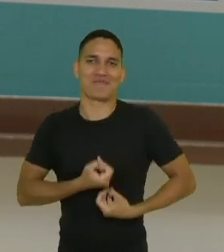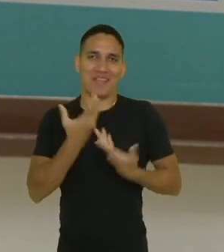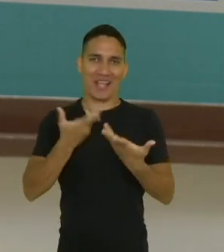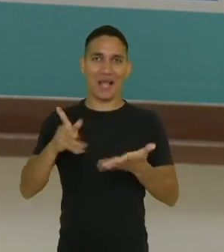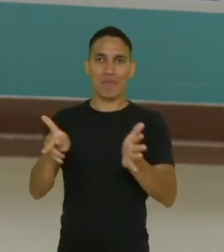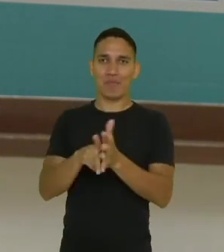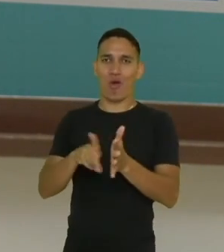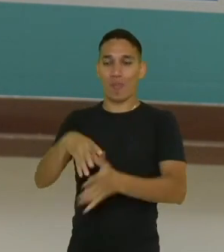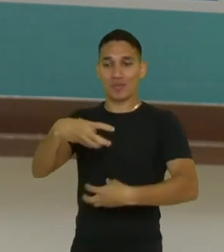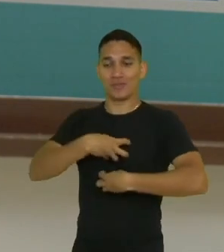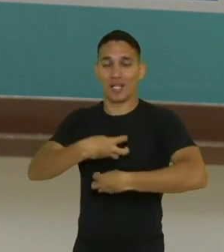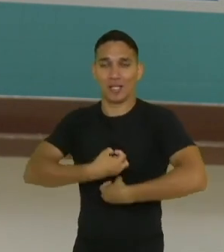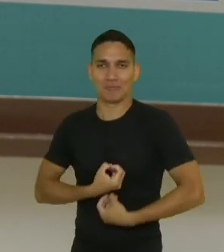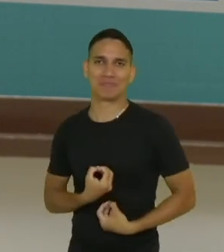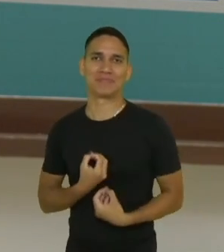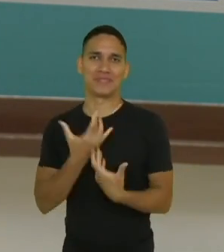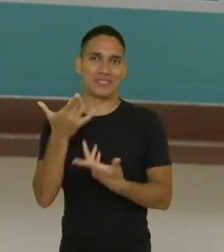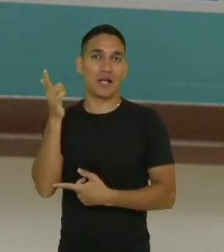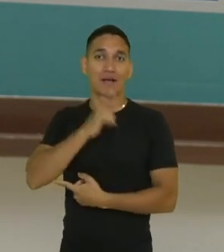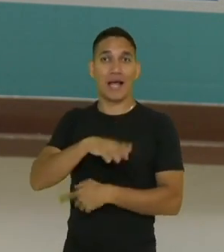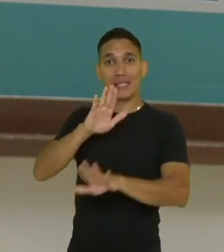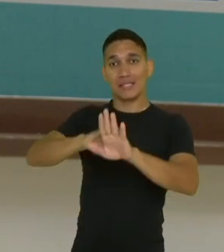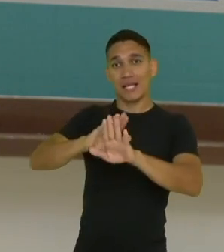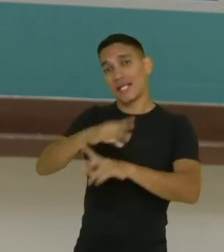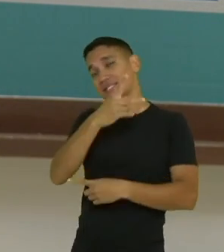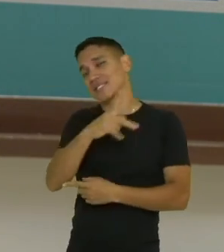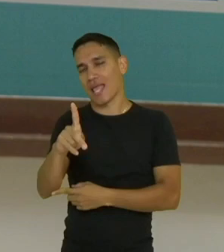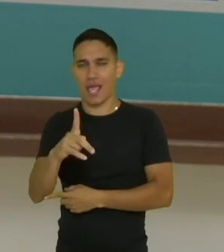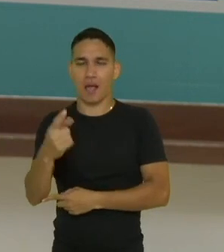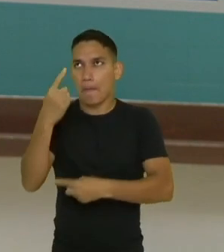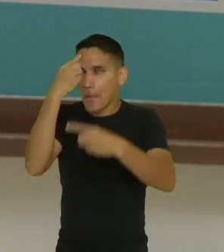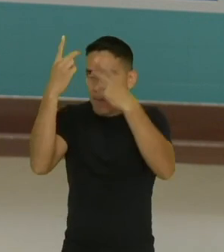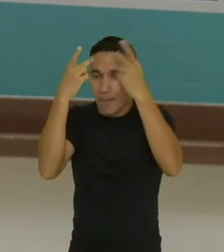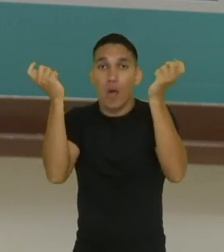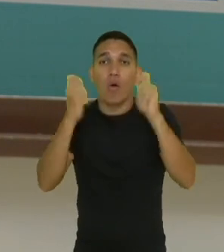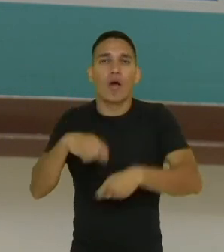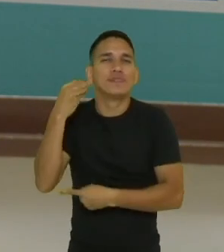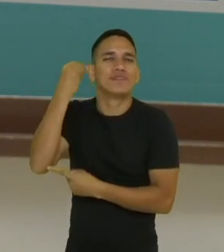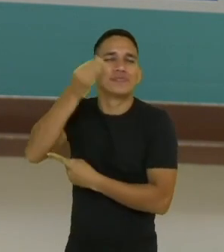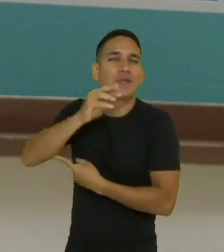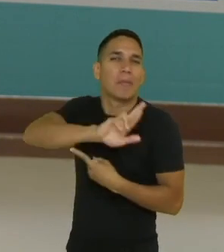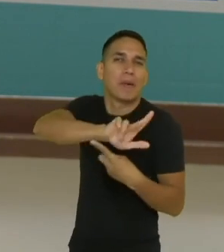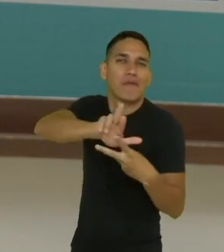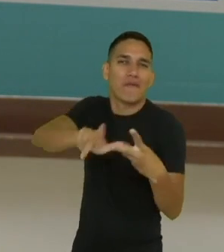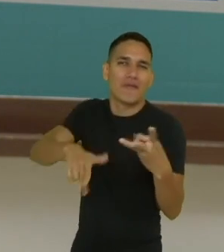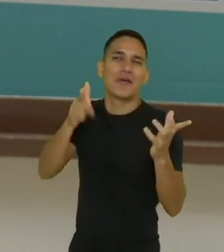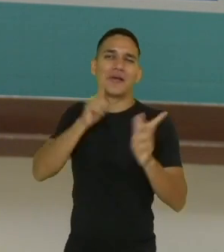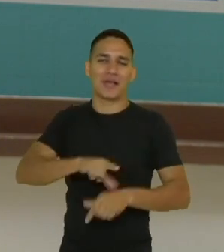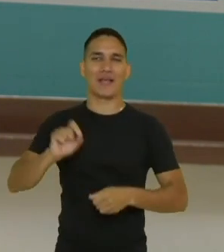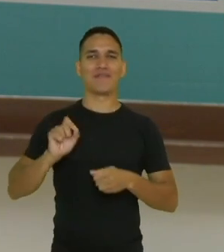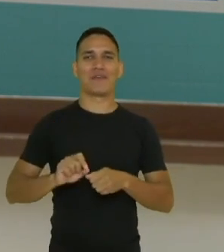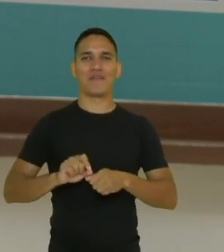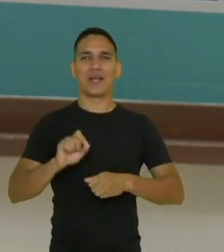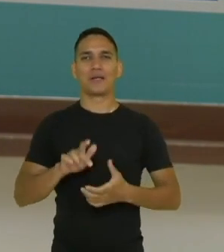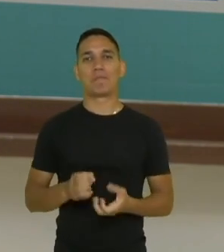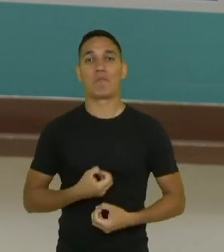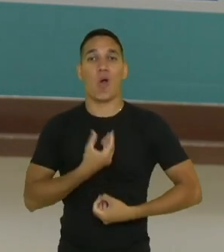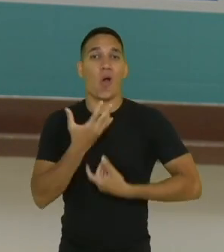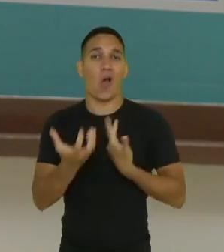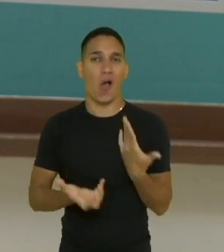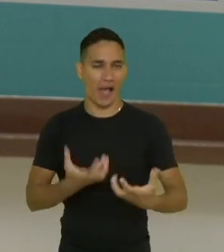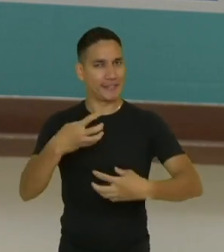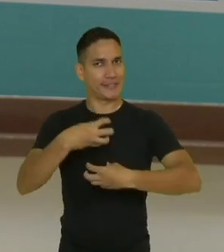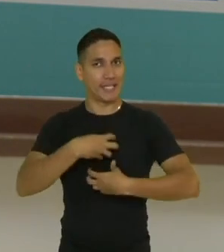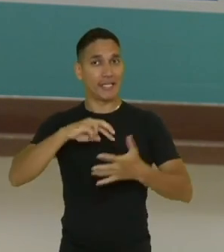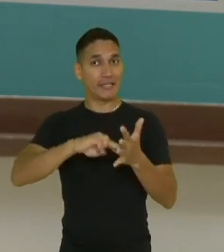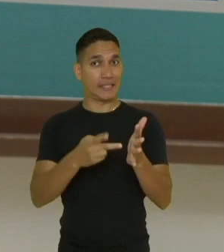através dos seus sentimentos ou das suas ideias, criando novas possibilidades de experimentar o universo poético no